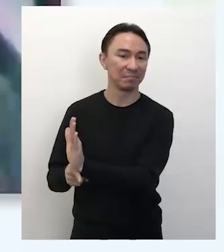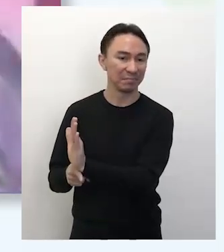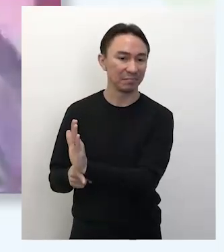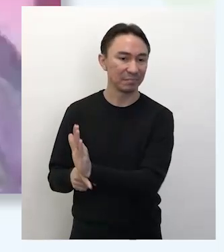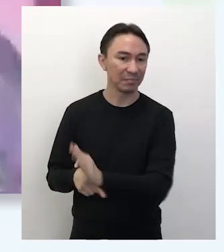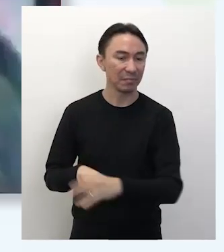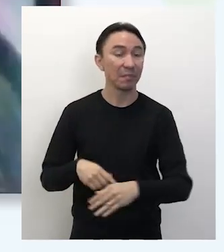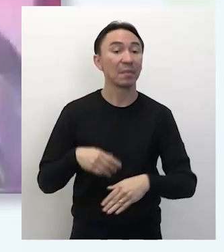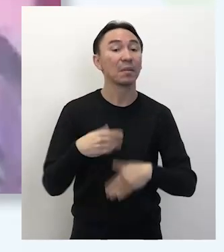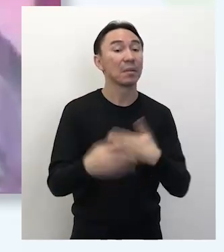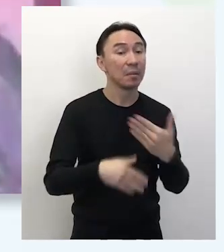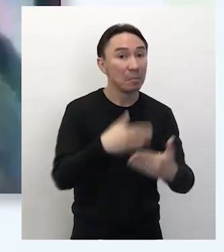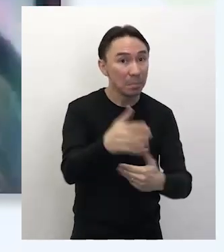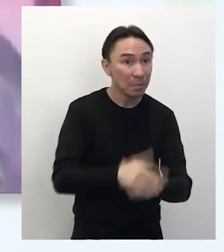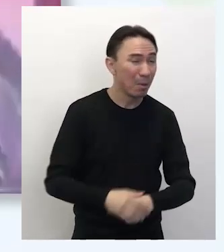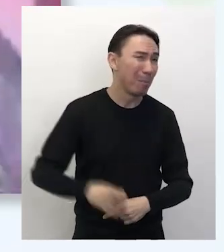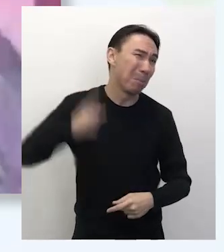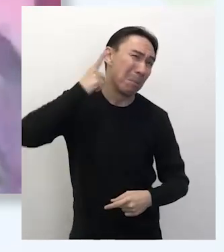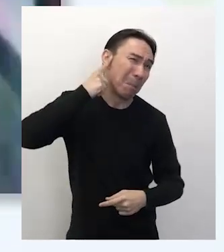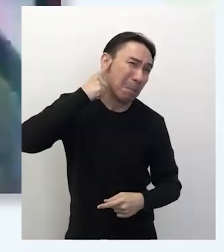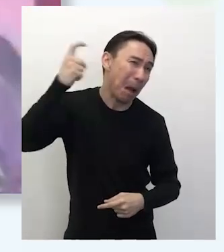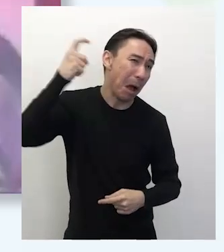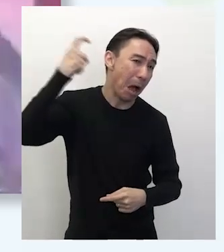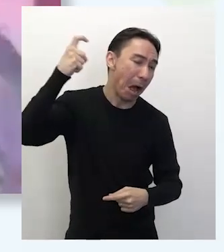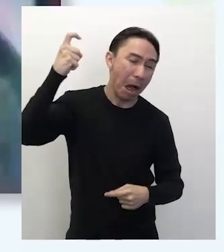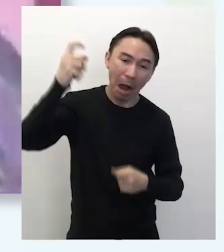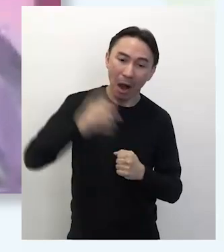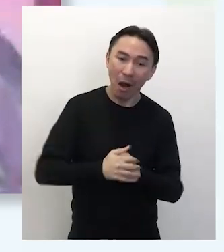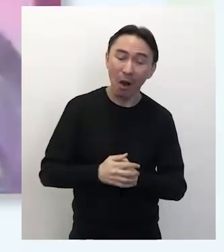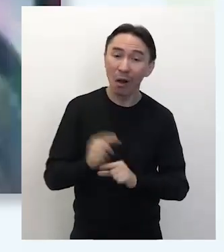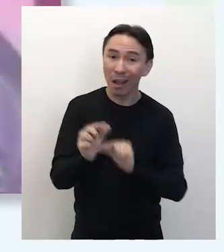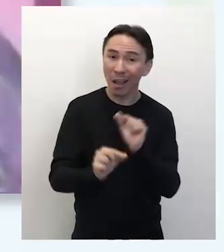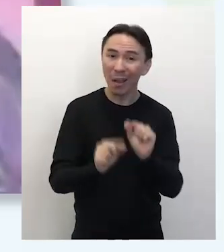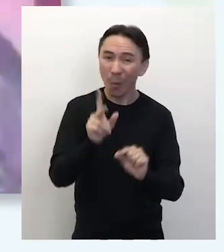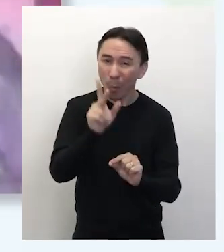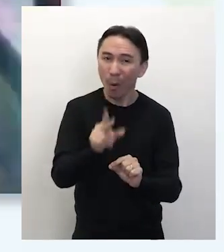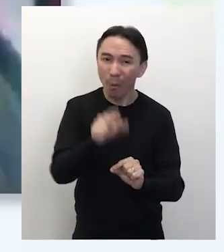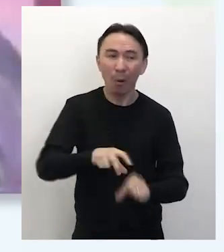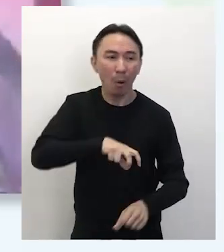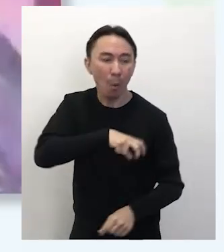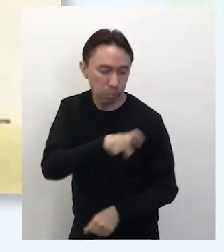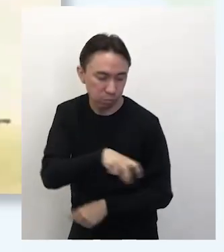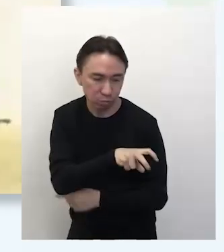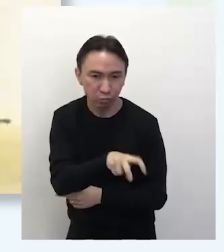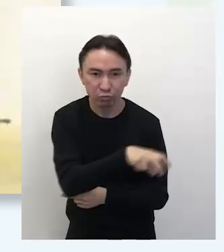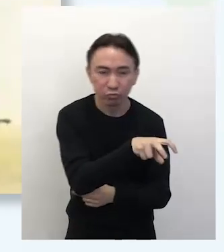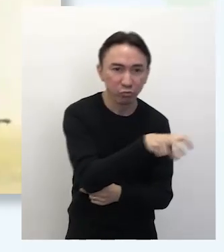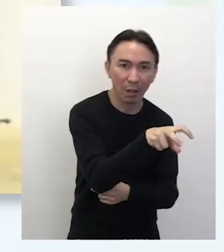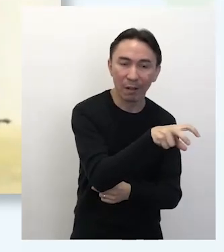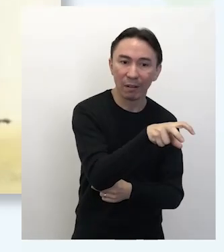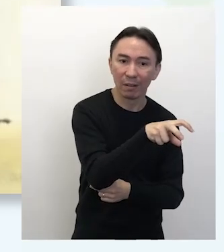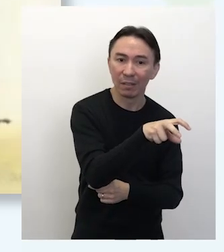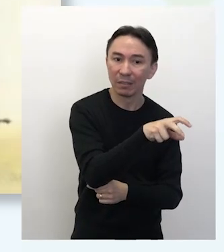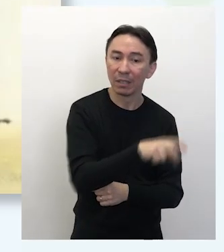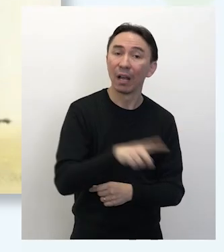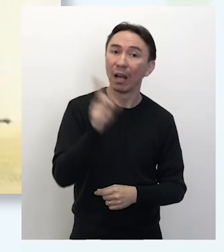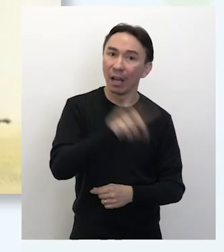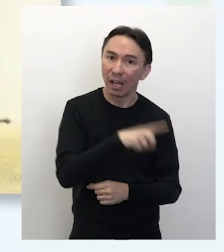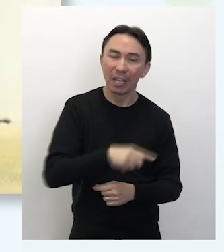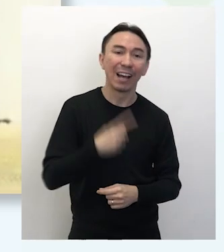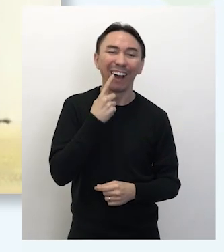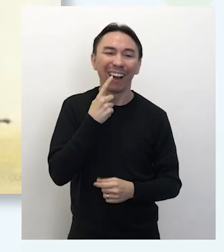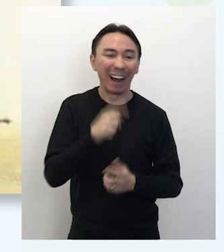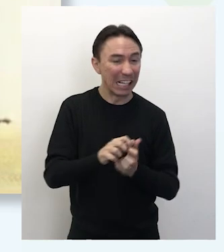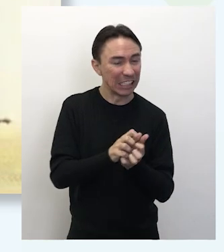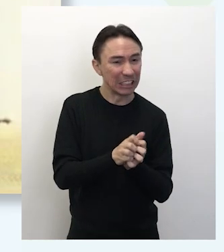Fez um barulho medonho, como chocalho de cobra, é rangido dos dentes,